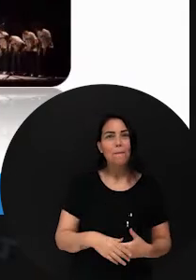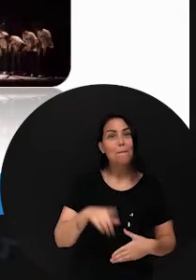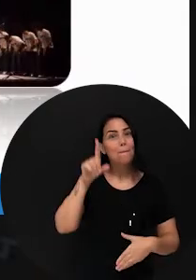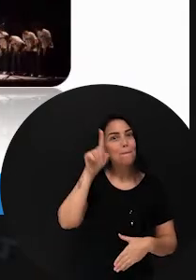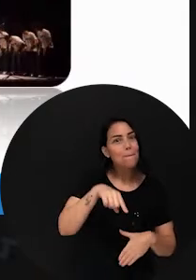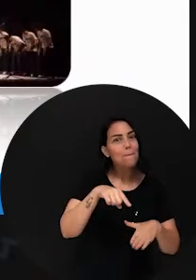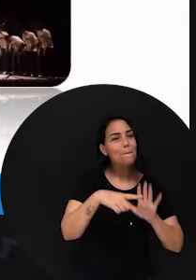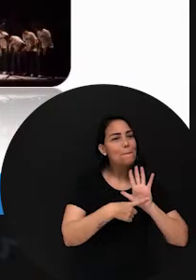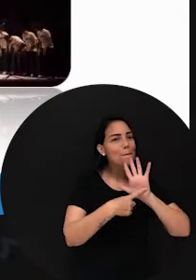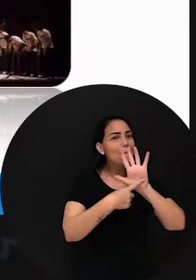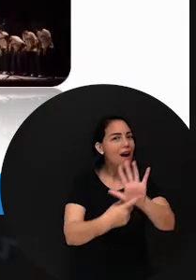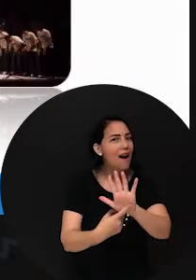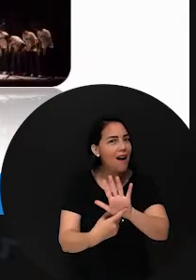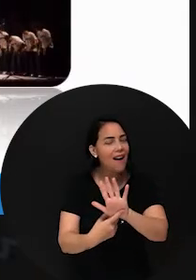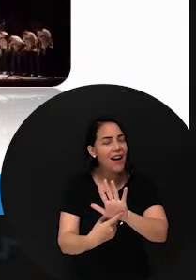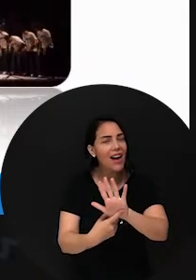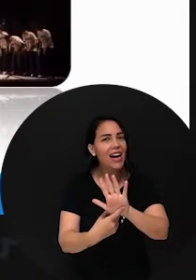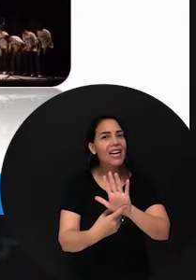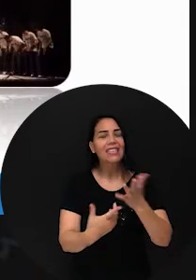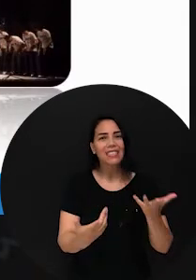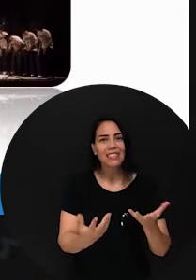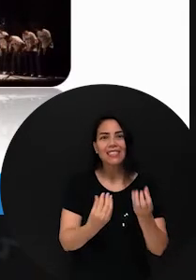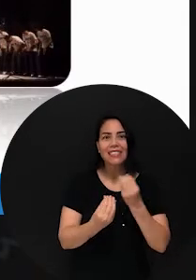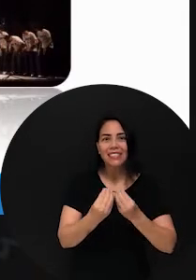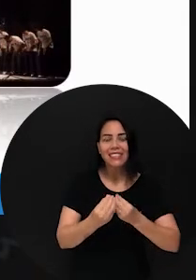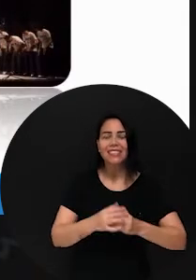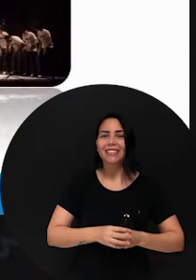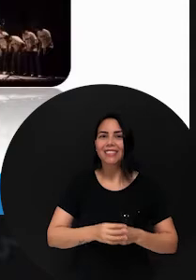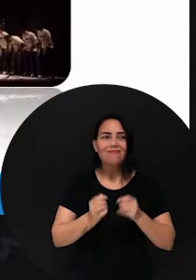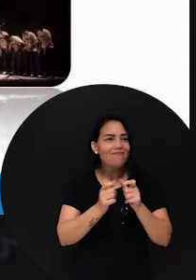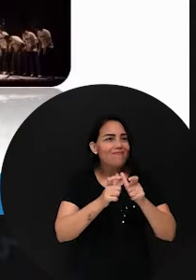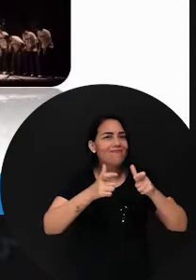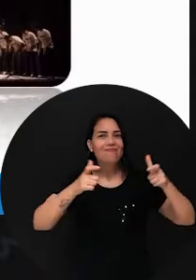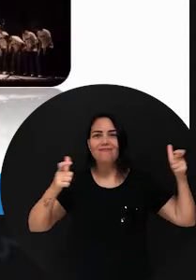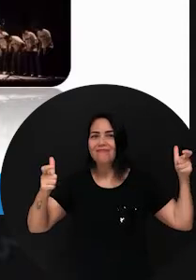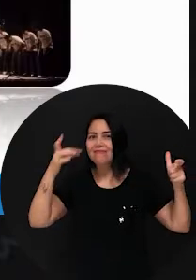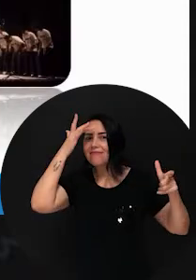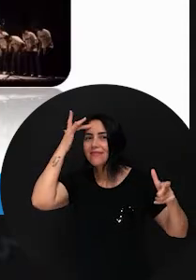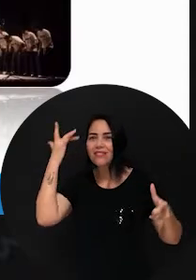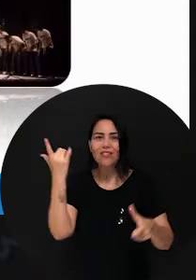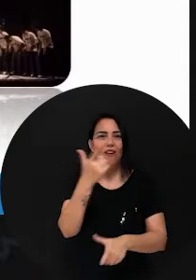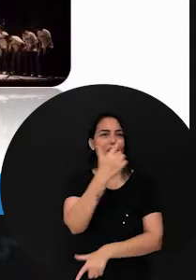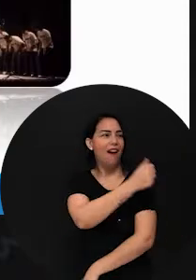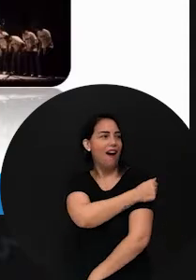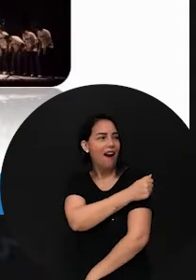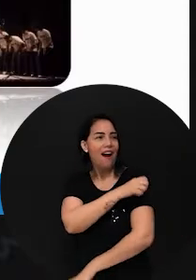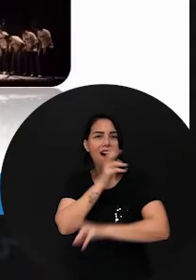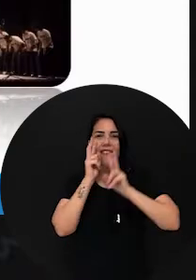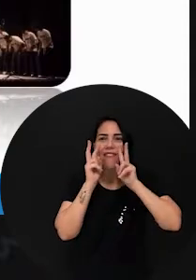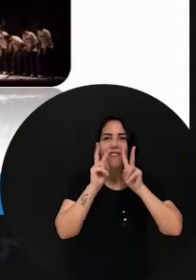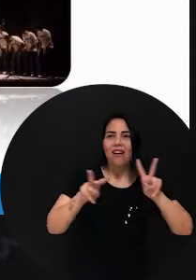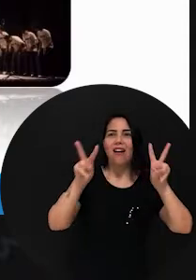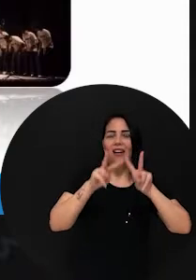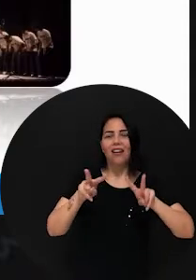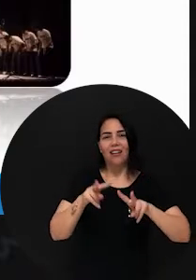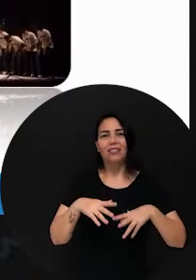teatro, né? Então, uma apresentação enorme, com um número de alunos gigante.